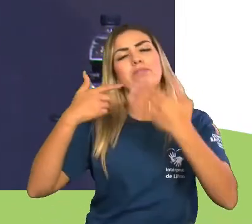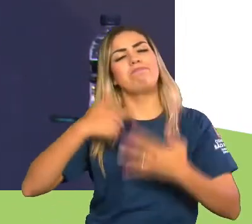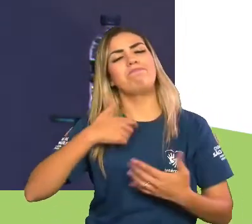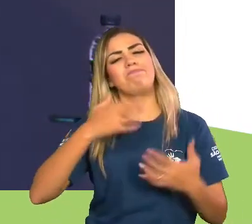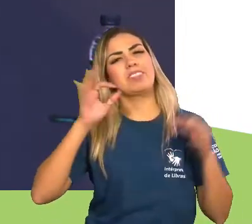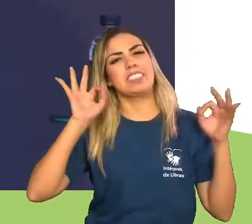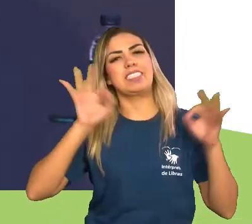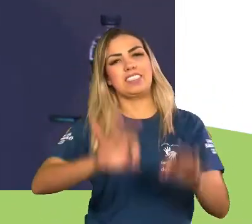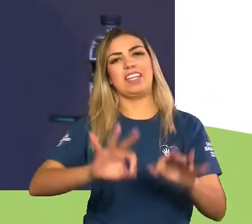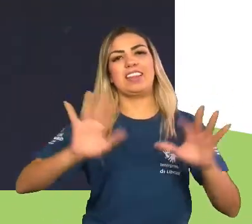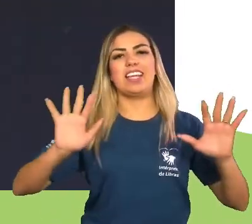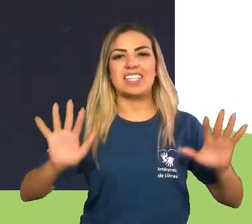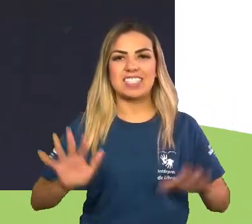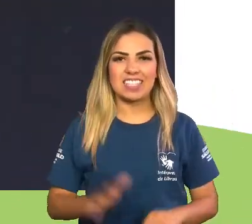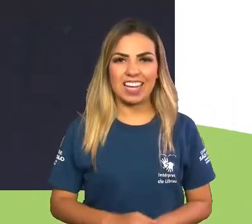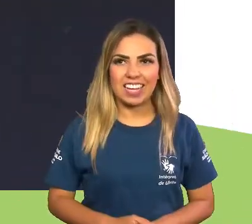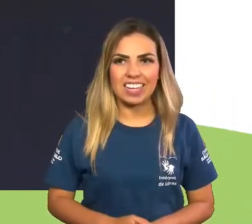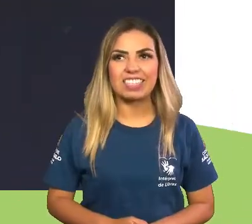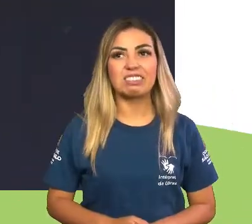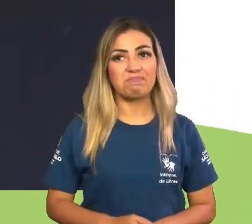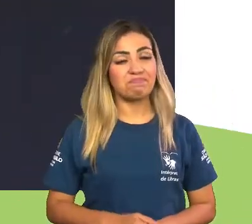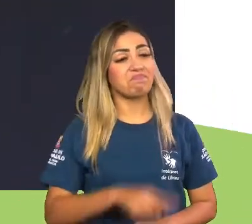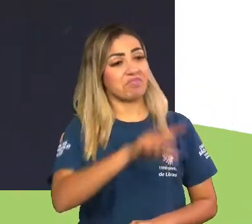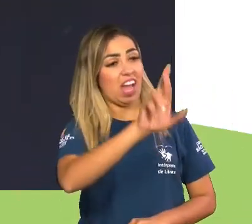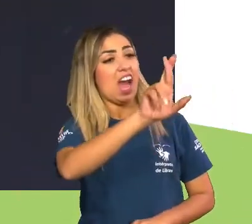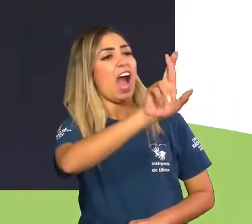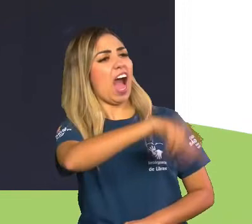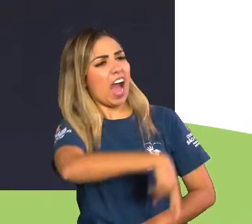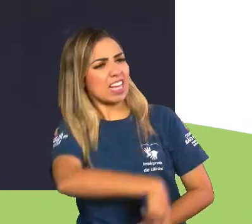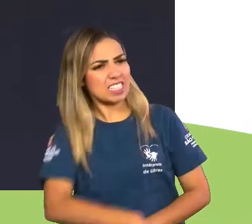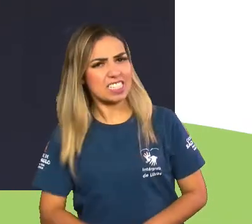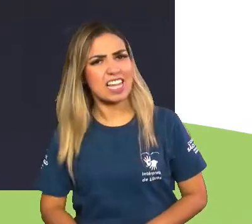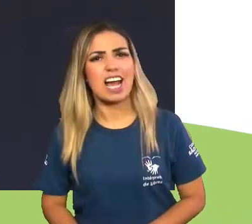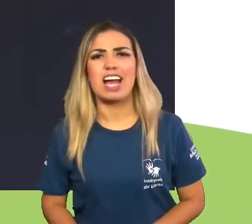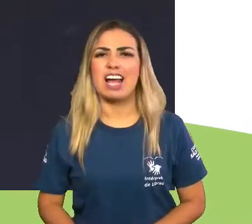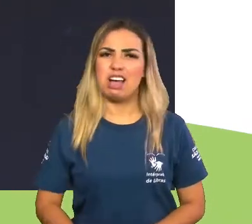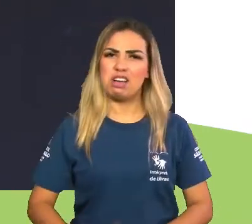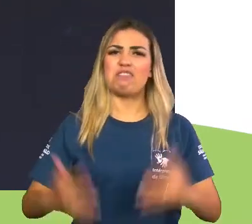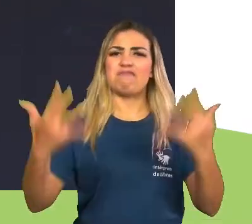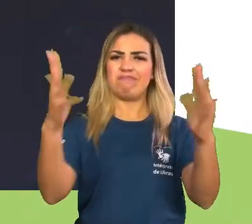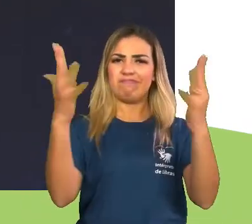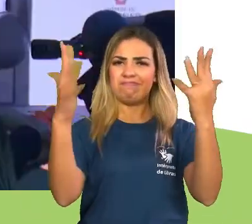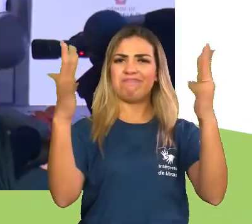absoluta. Você tem toda a razão. Uma salva de palmas, gente.